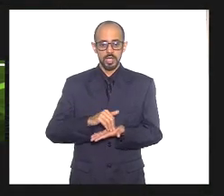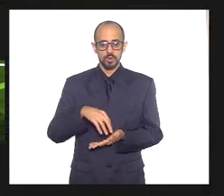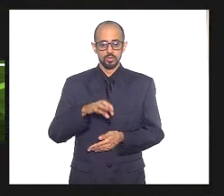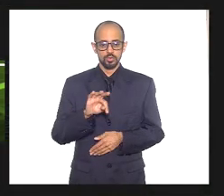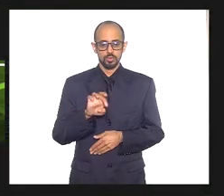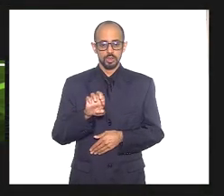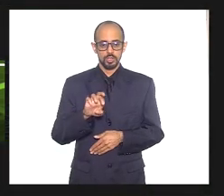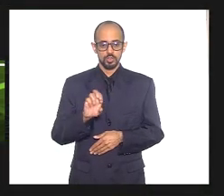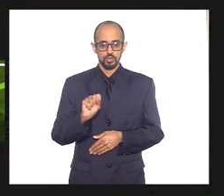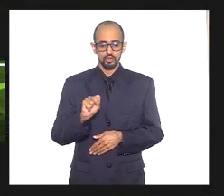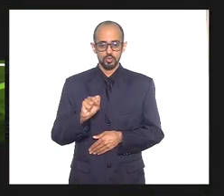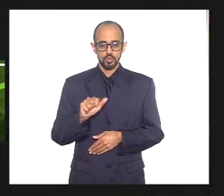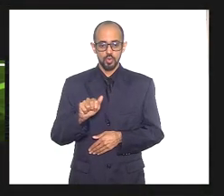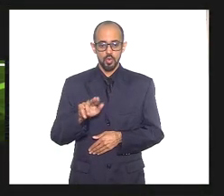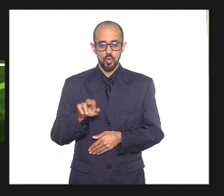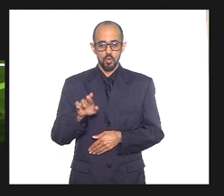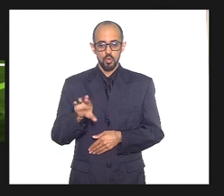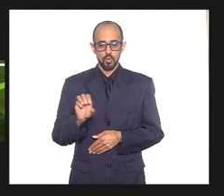Roberto Gomides,